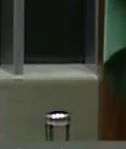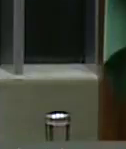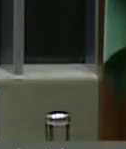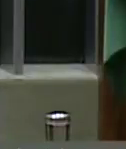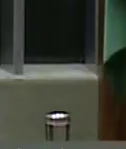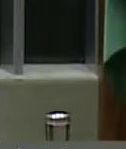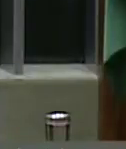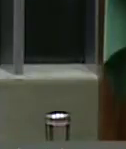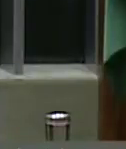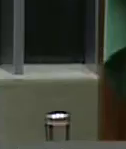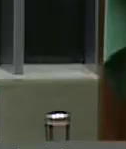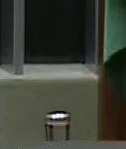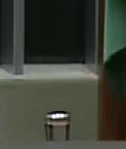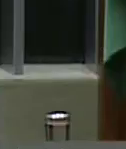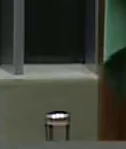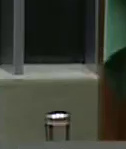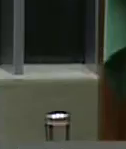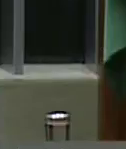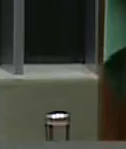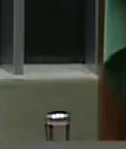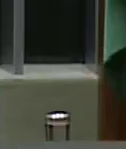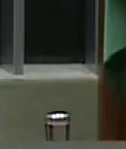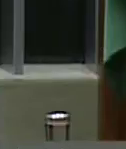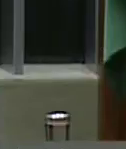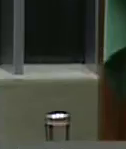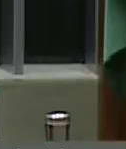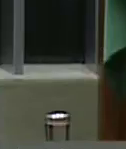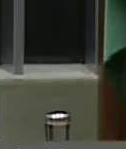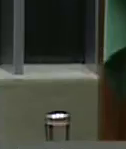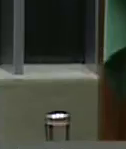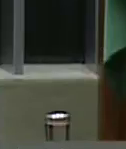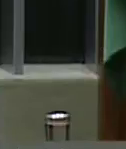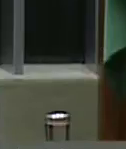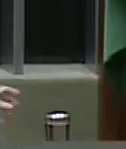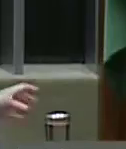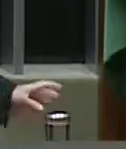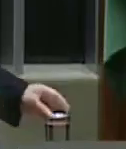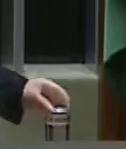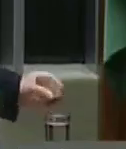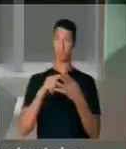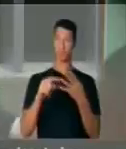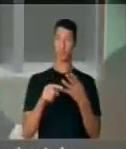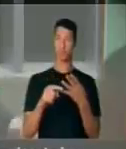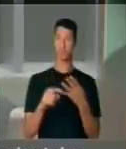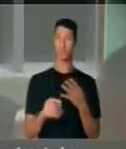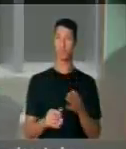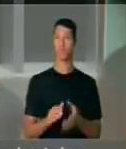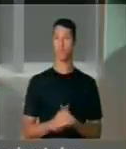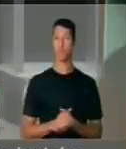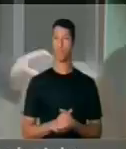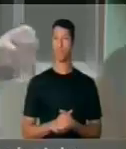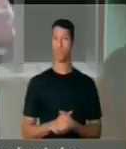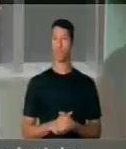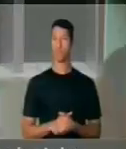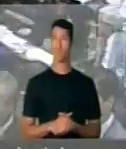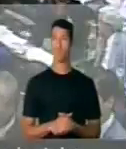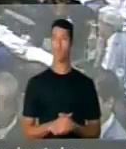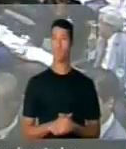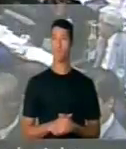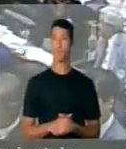os deputados com absoluta sintonia com o povo. Número 4. Deixa eu molhar a